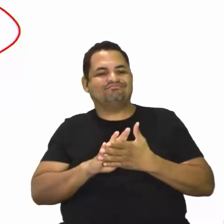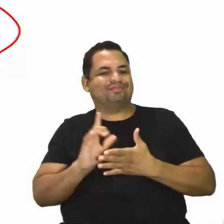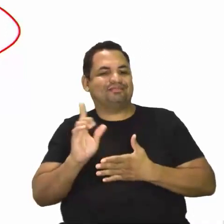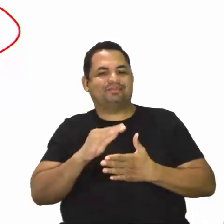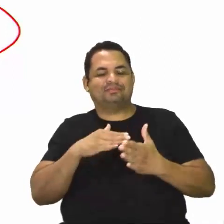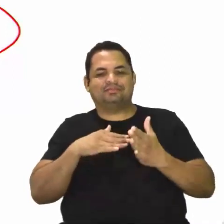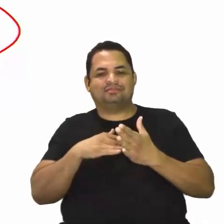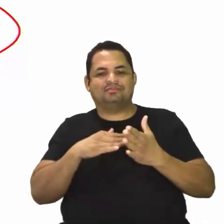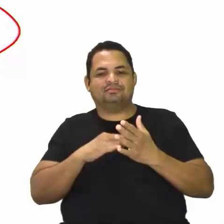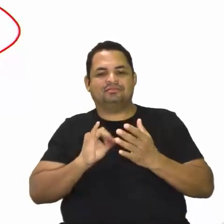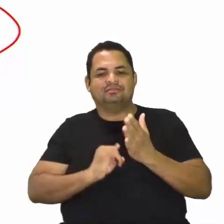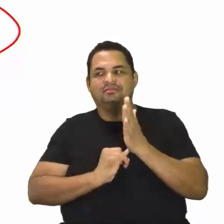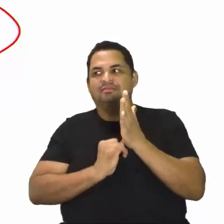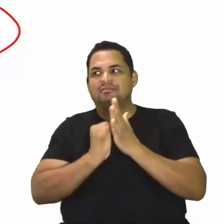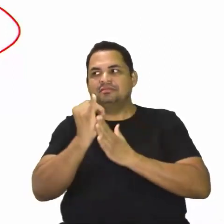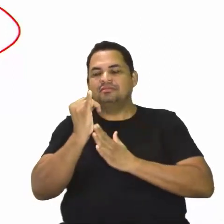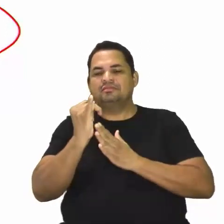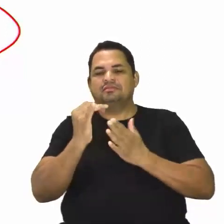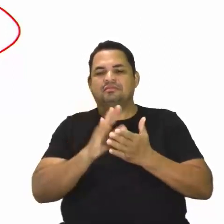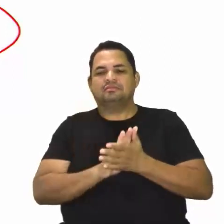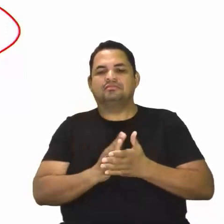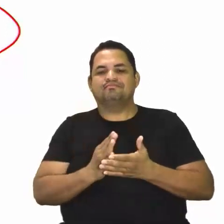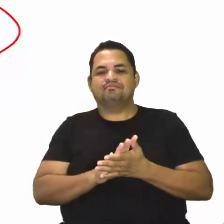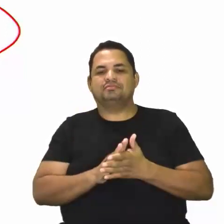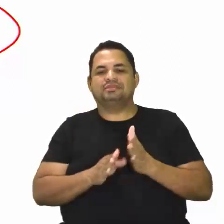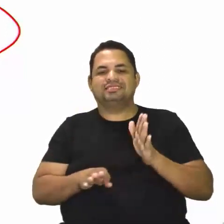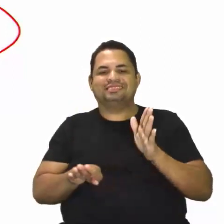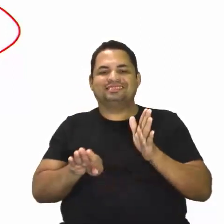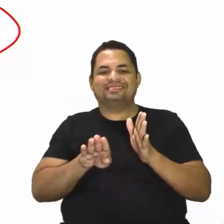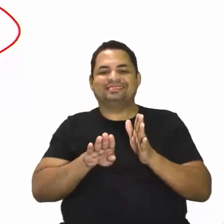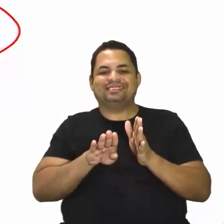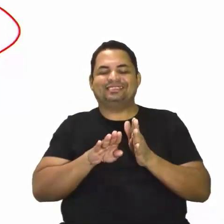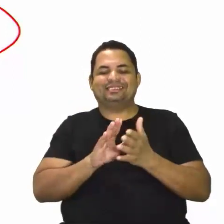inflação. A inflação vai chegar a